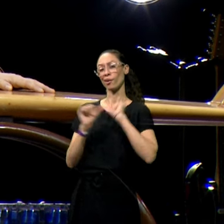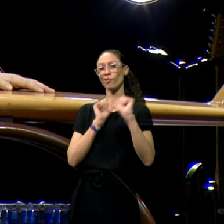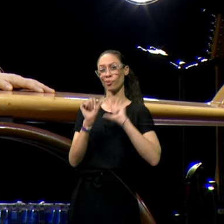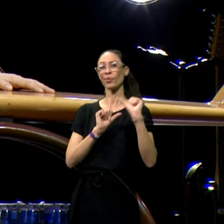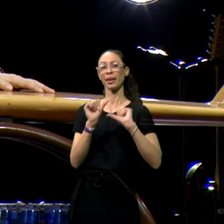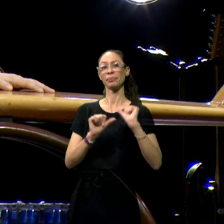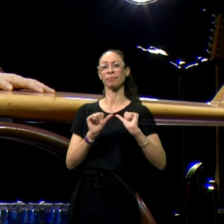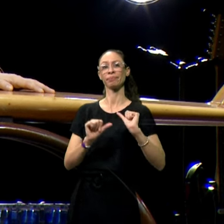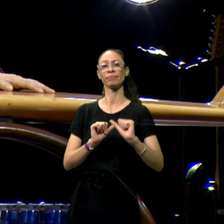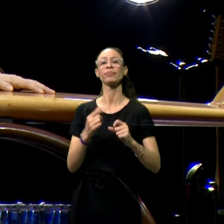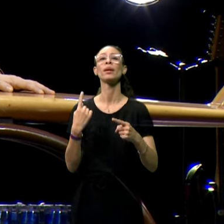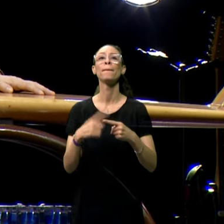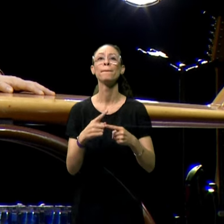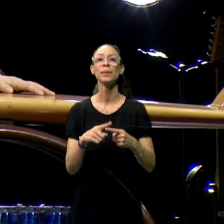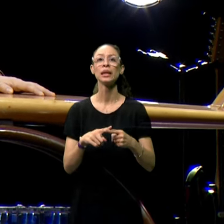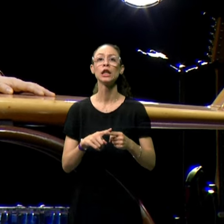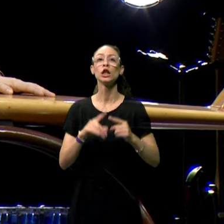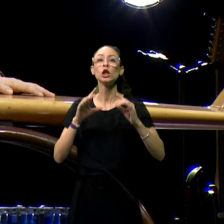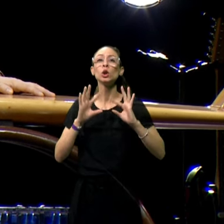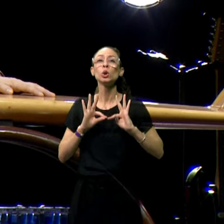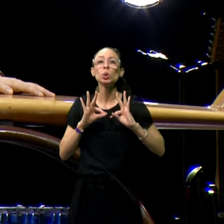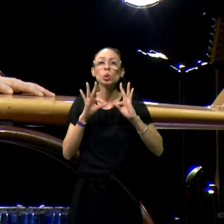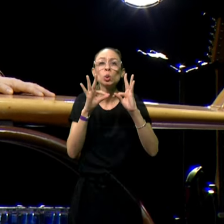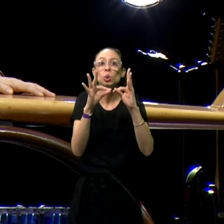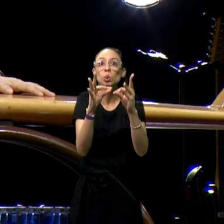O que acontece se eu pego tudo que eu tenho